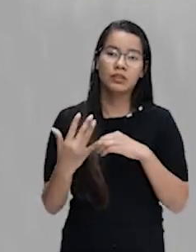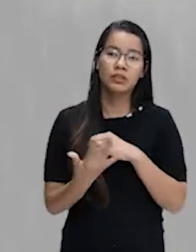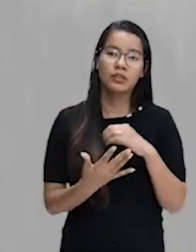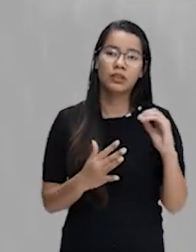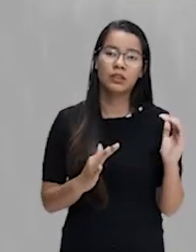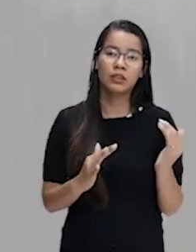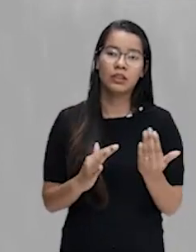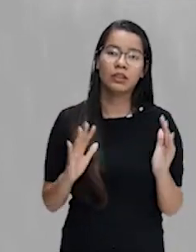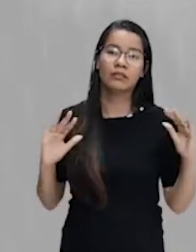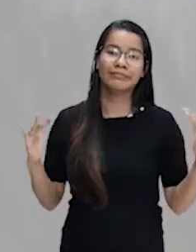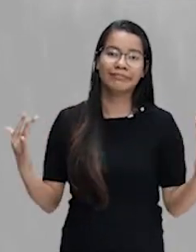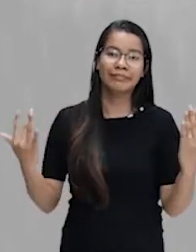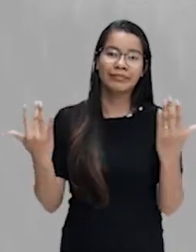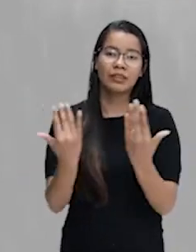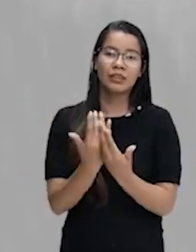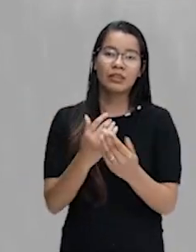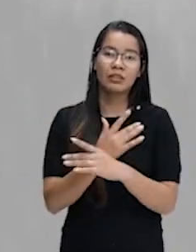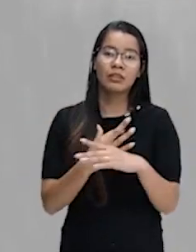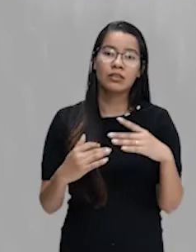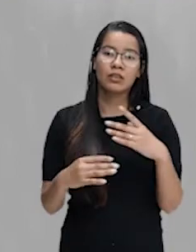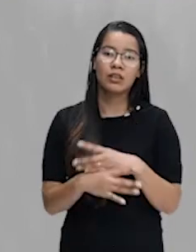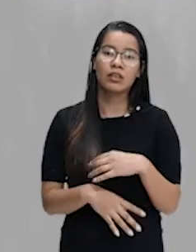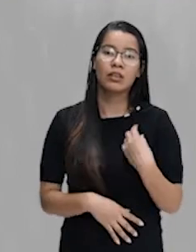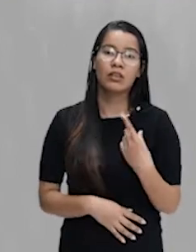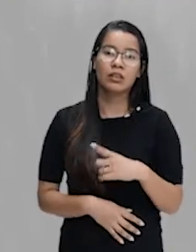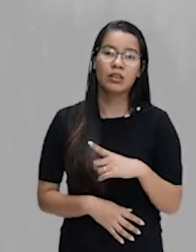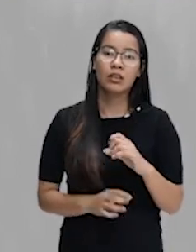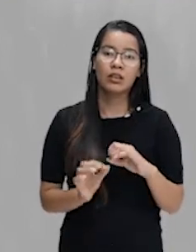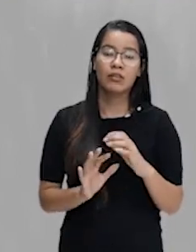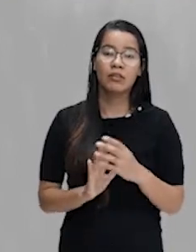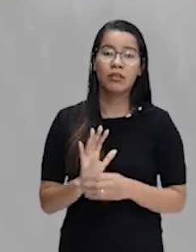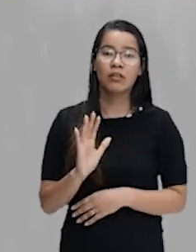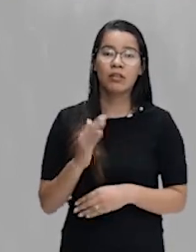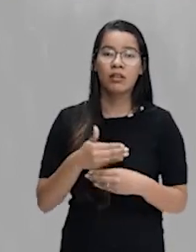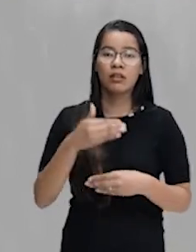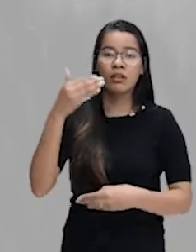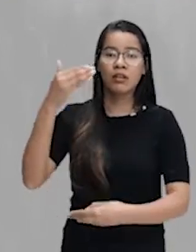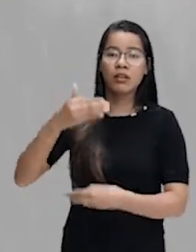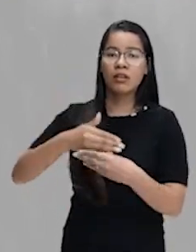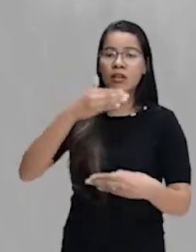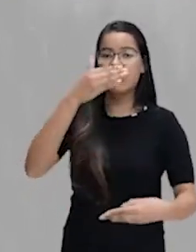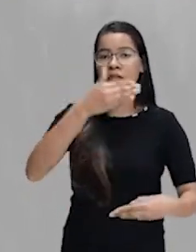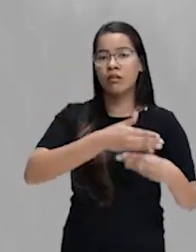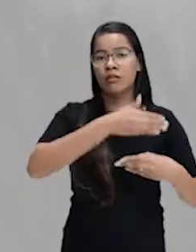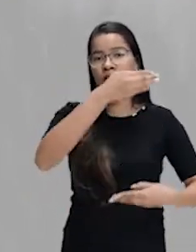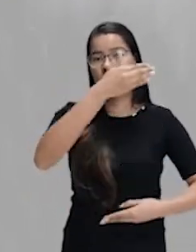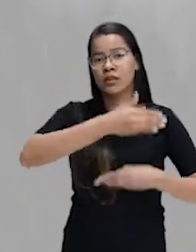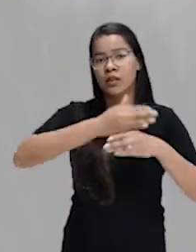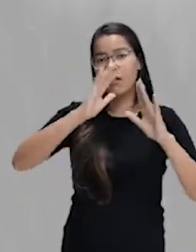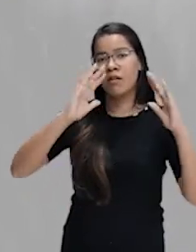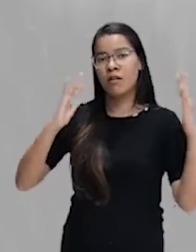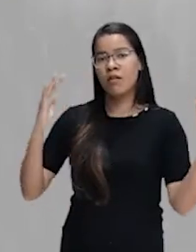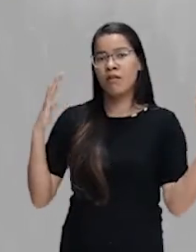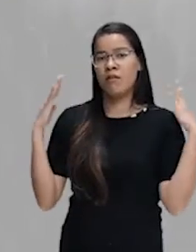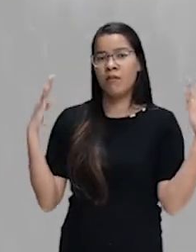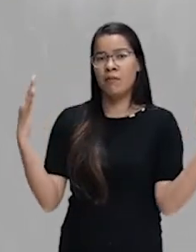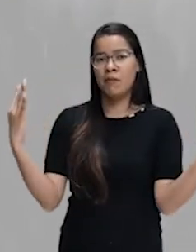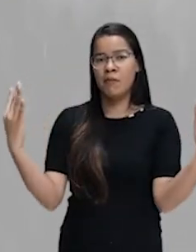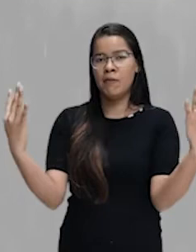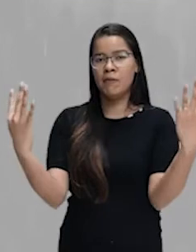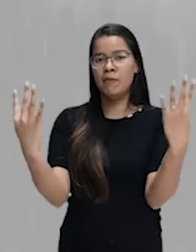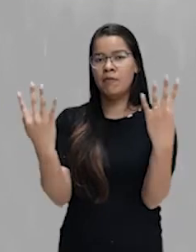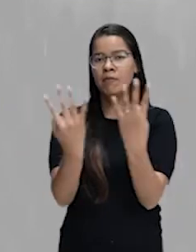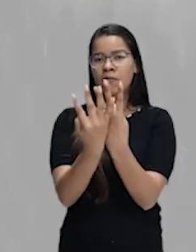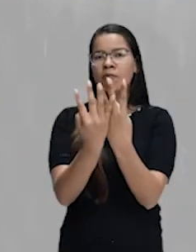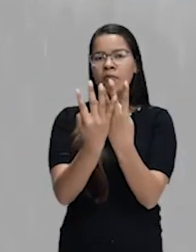cidades, como diria Legoff, nós teremos a construção de muralhas. Muralhas são construídas em torno